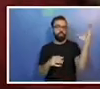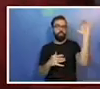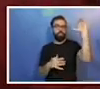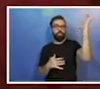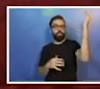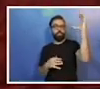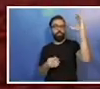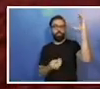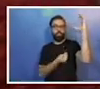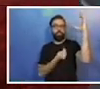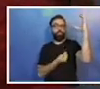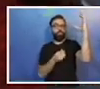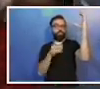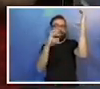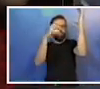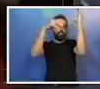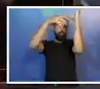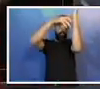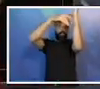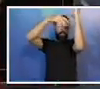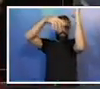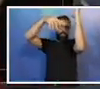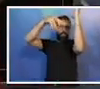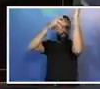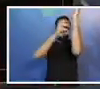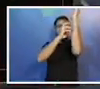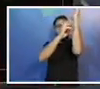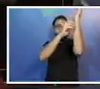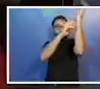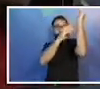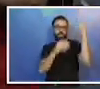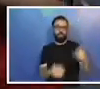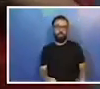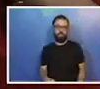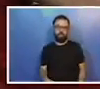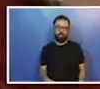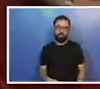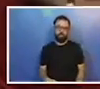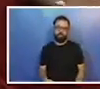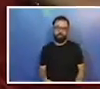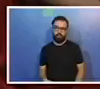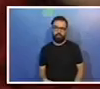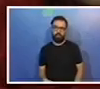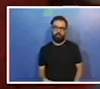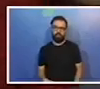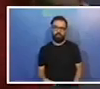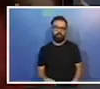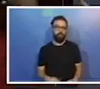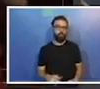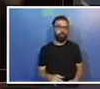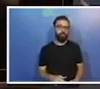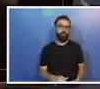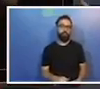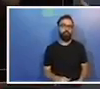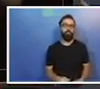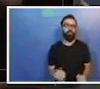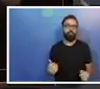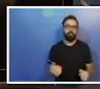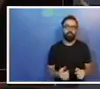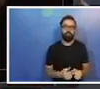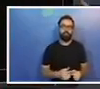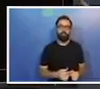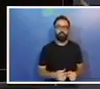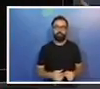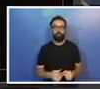arborícola. Por quê? Porque ele vive em árvores. Ele é da região sudeste.